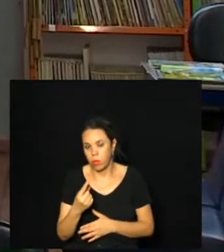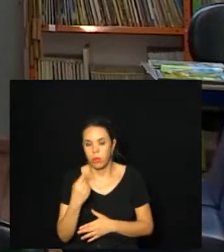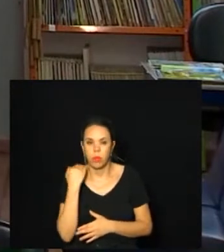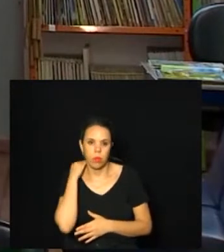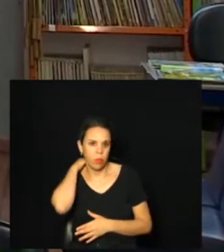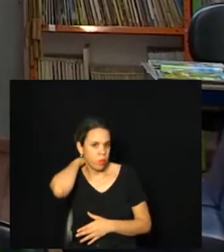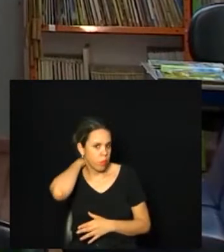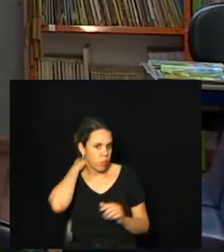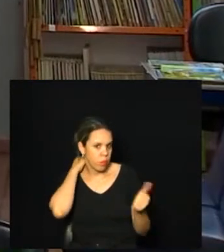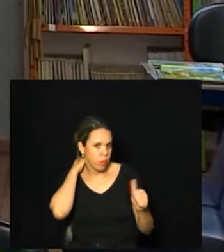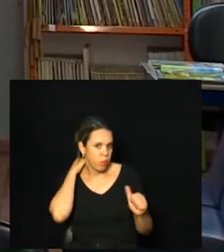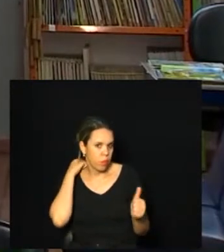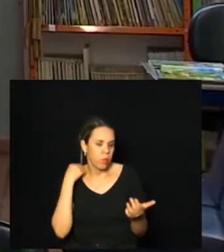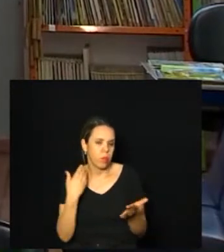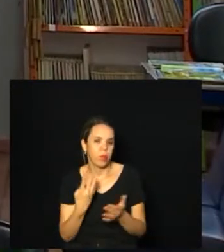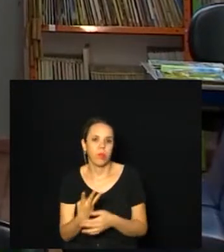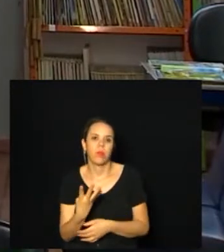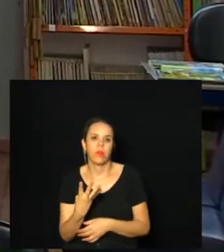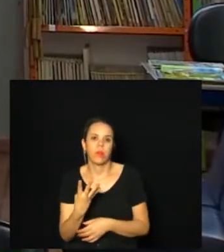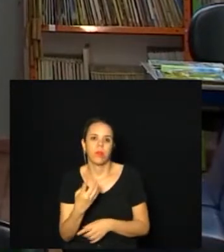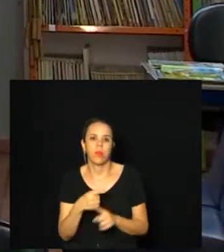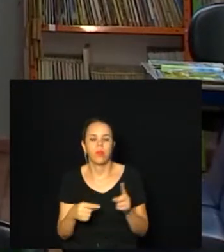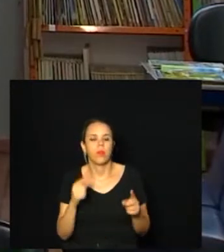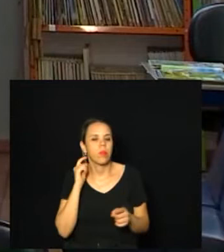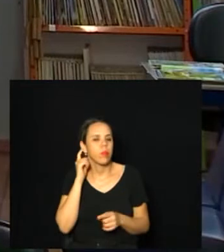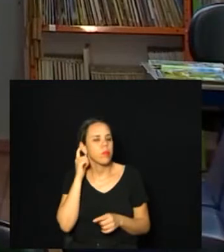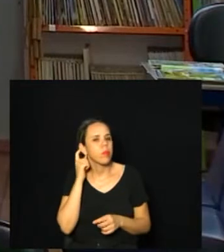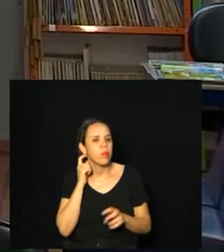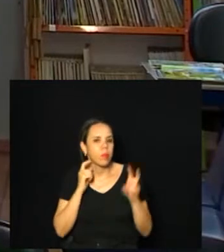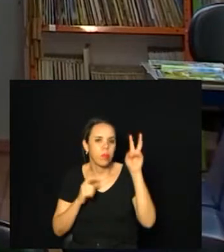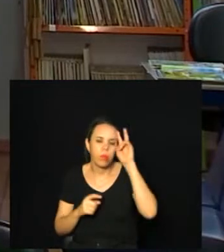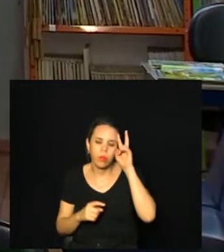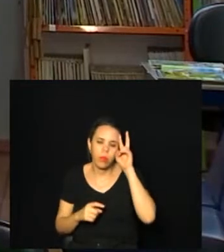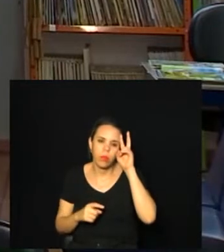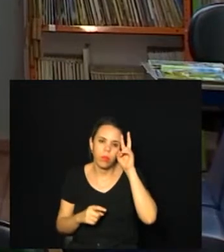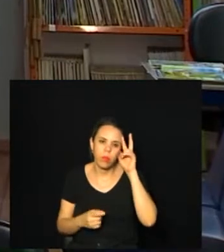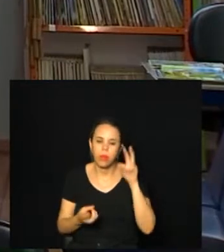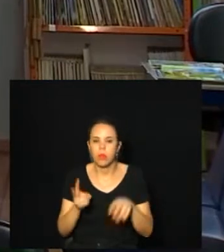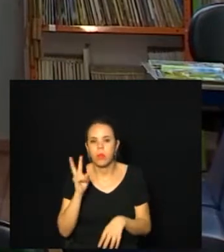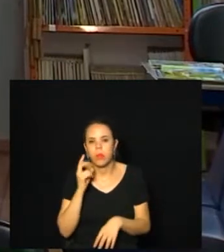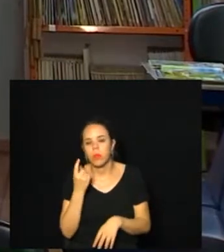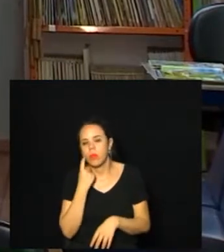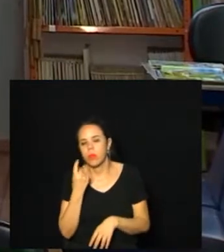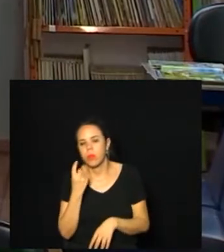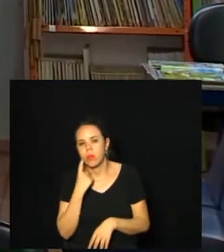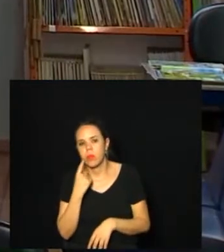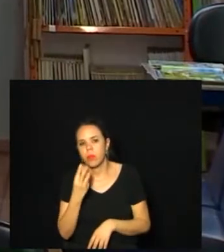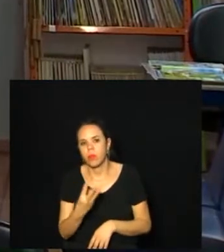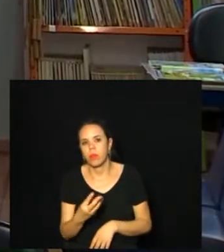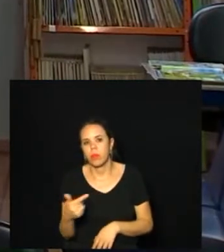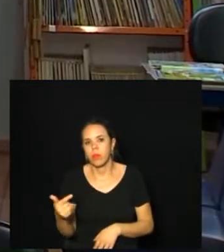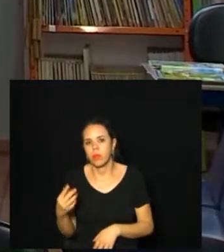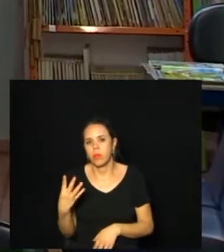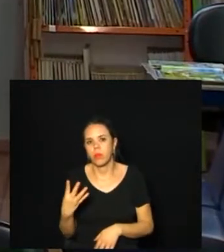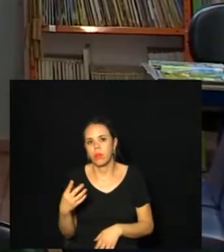então das 11 horas às 4h30, de segunda a sexta. Qualquer dúvida,